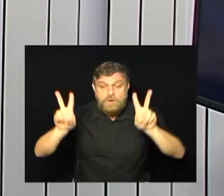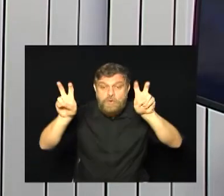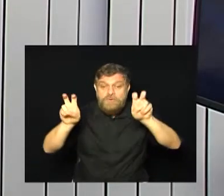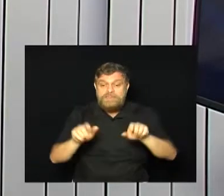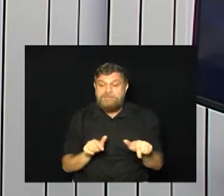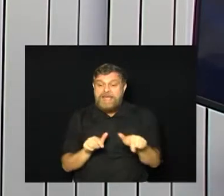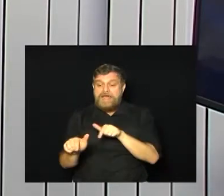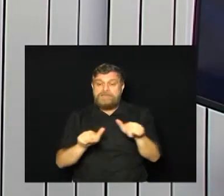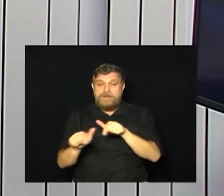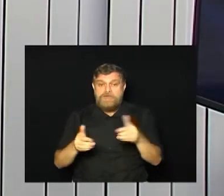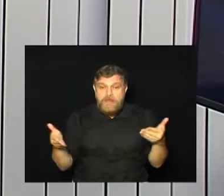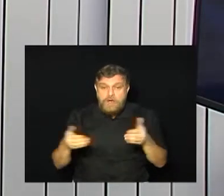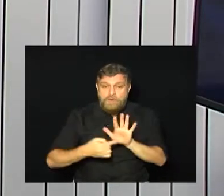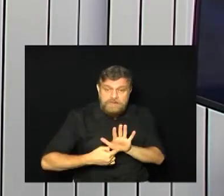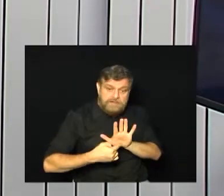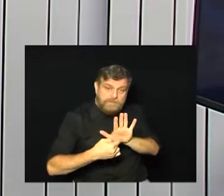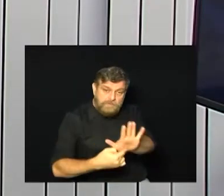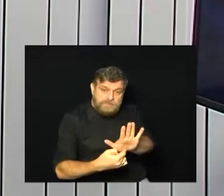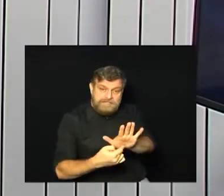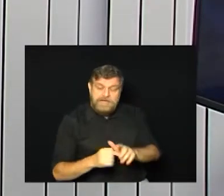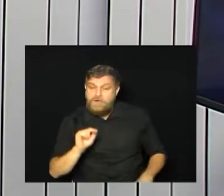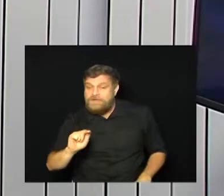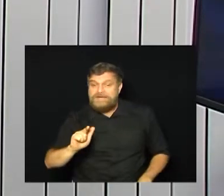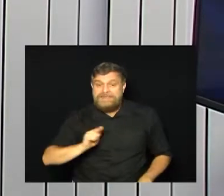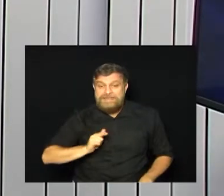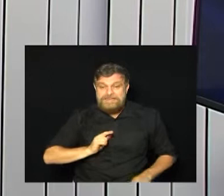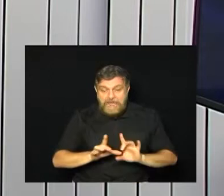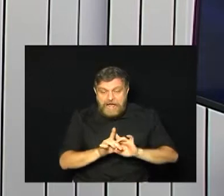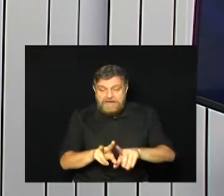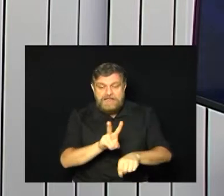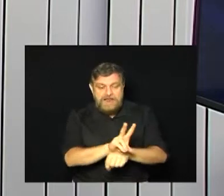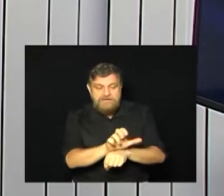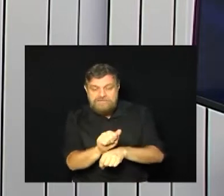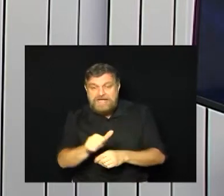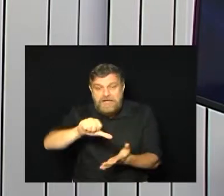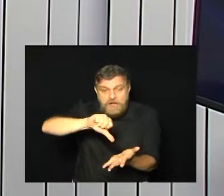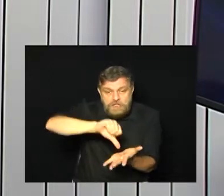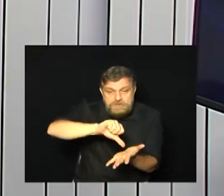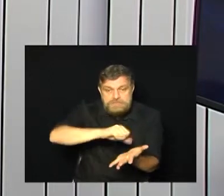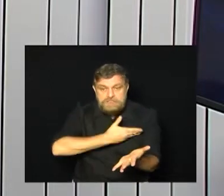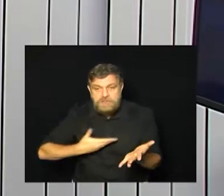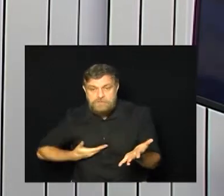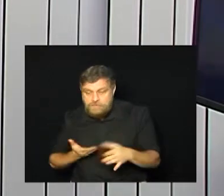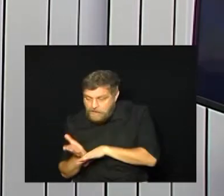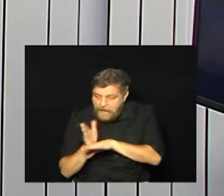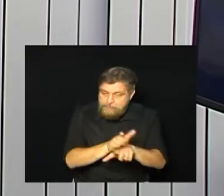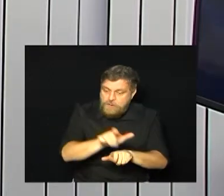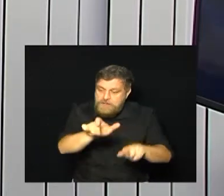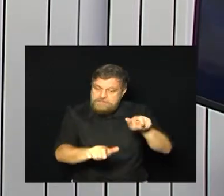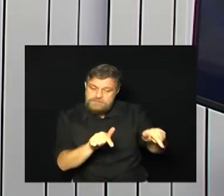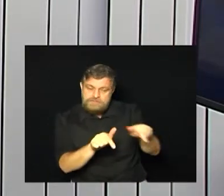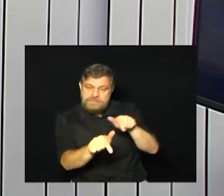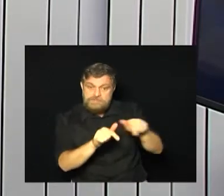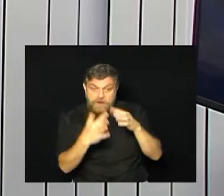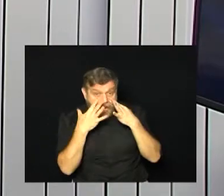emprego, agora mostrando as vagas que estão disponíveis no Centro Público de Apoio ao Trabalhador de Campinas. Fique